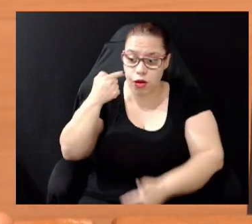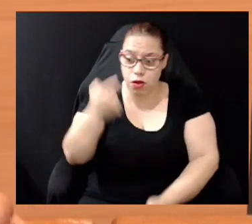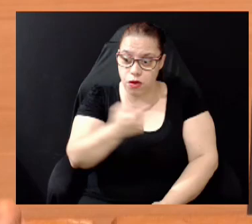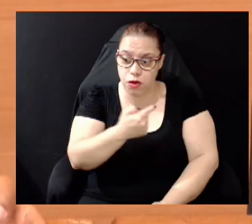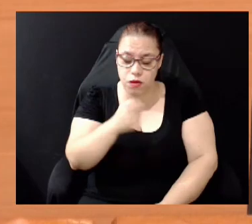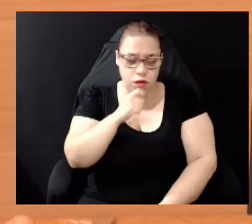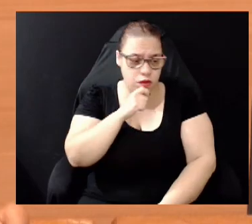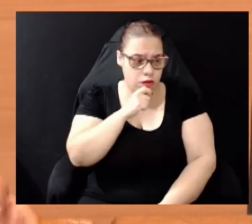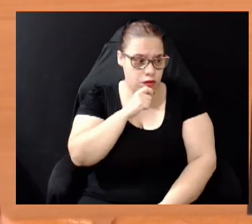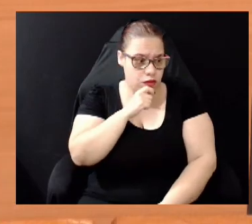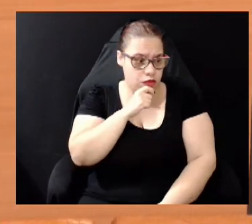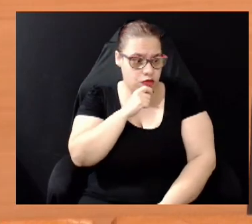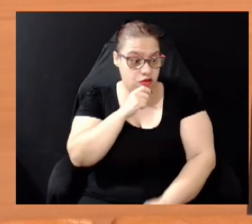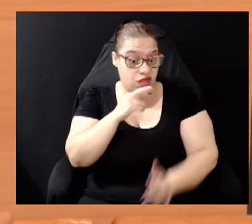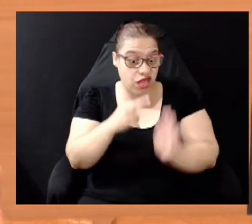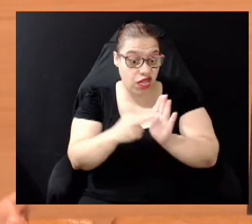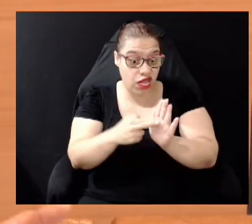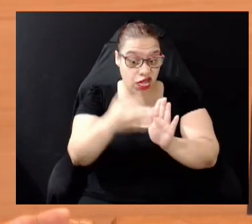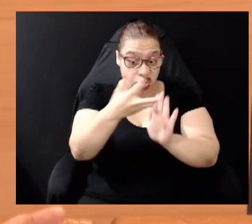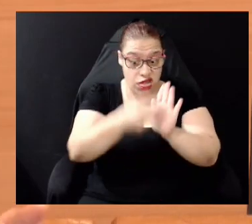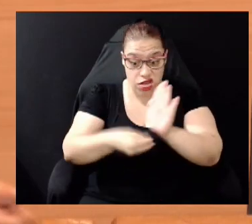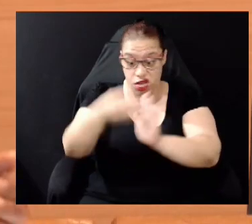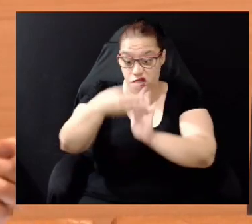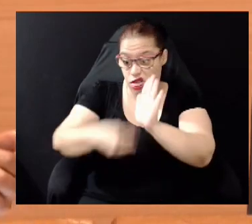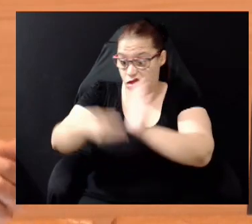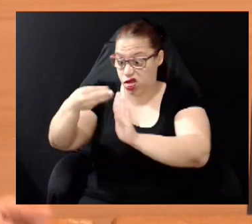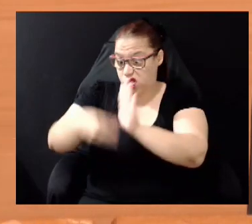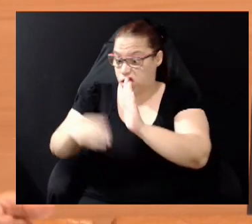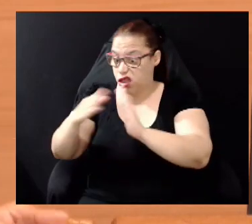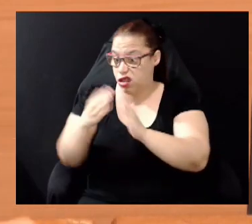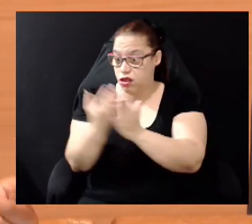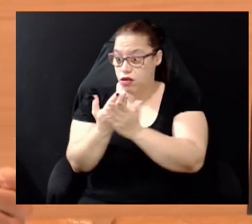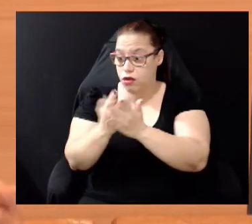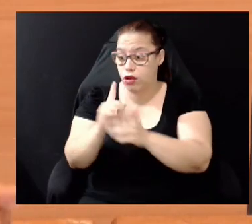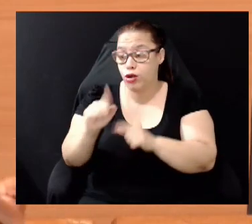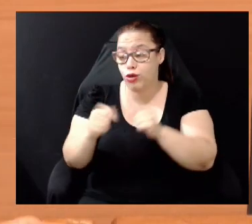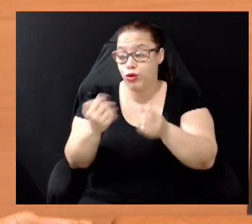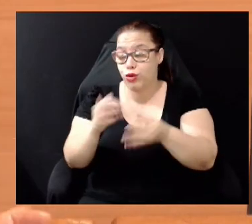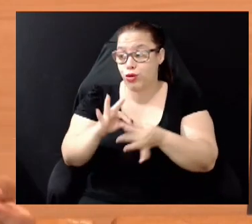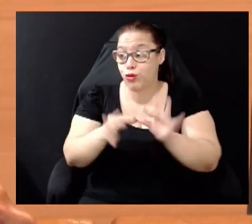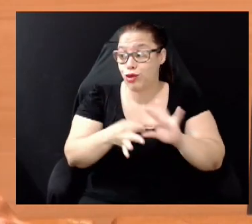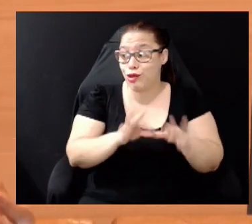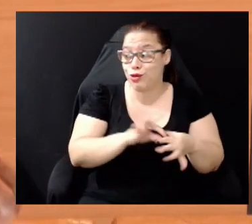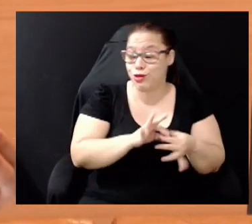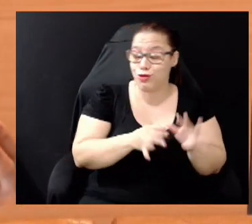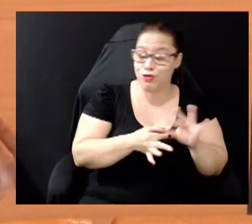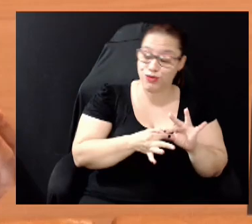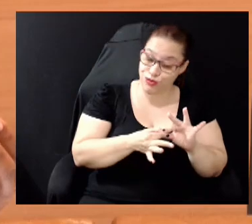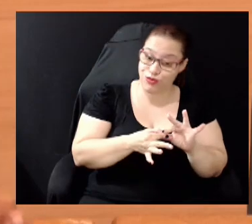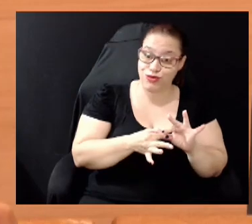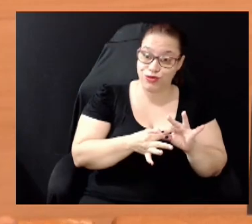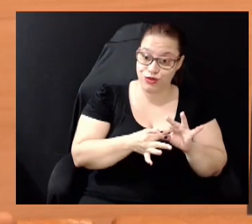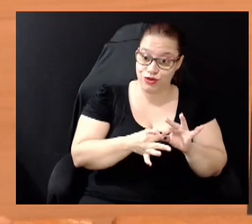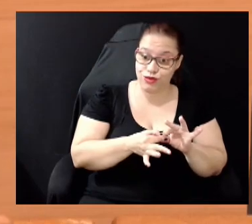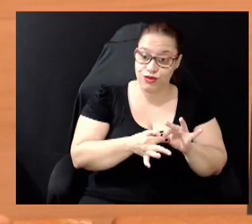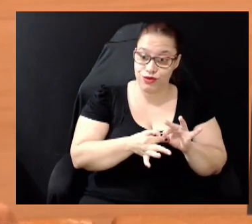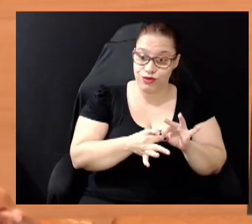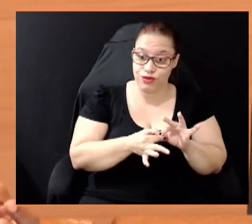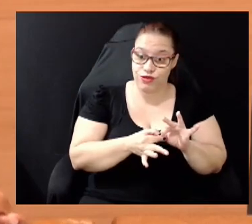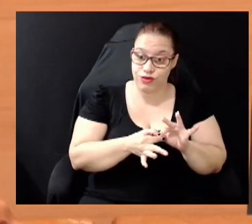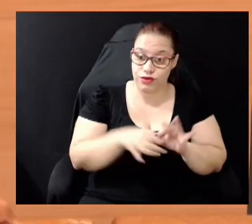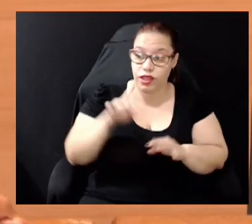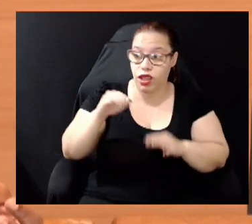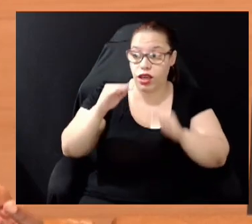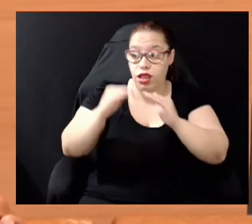essa reprodução do que era a escola, mas num outro âmbito. E muitas vezes isso também é produzido por alguém que é superior a